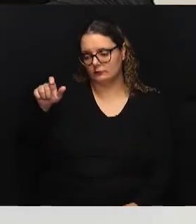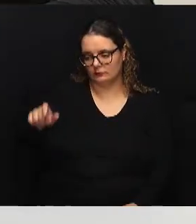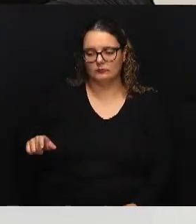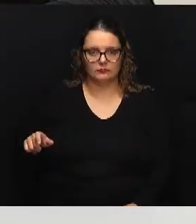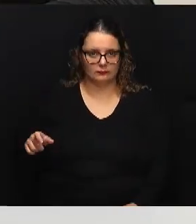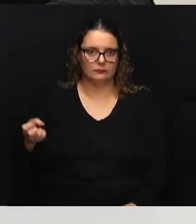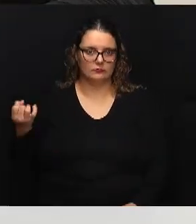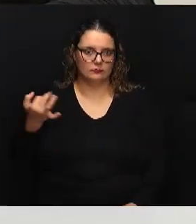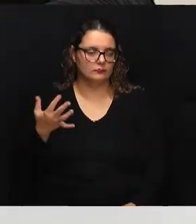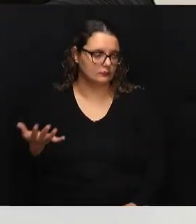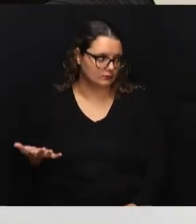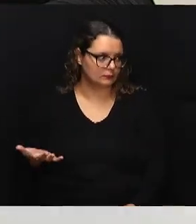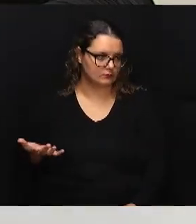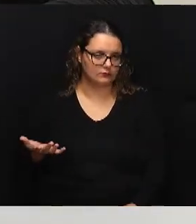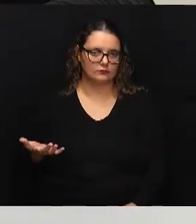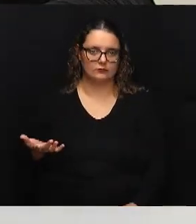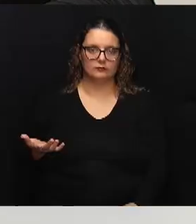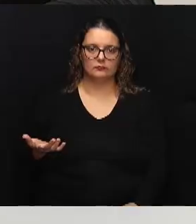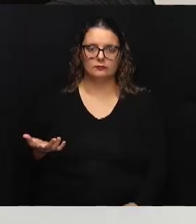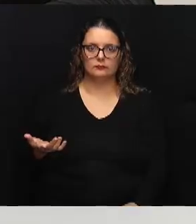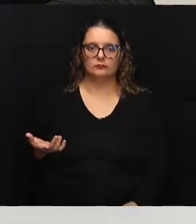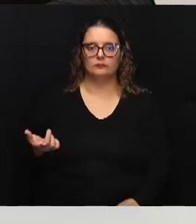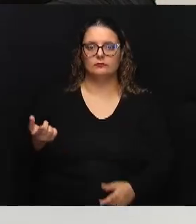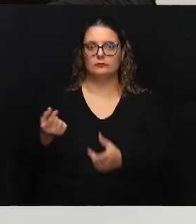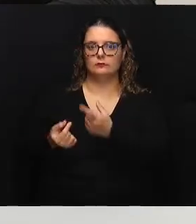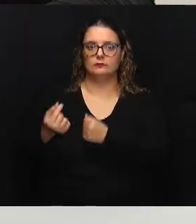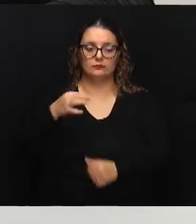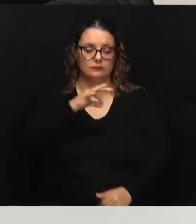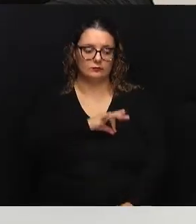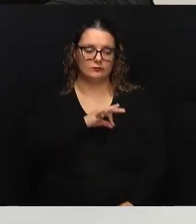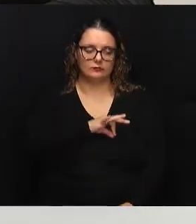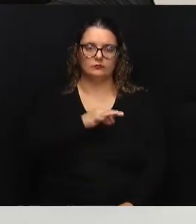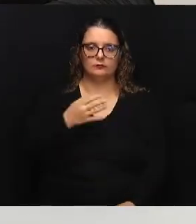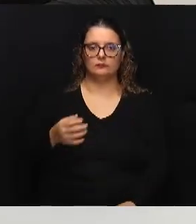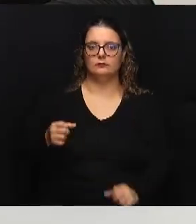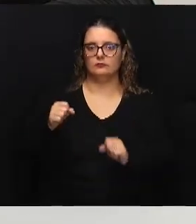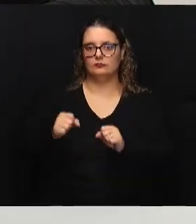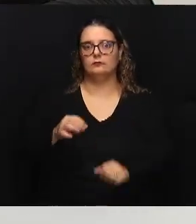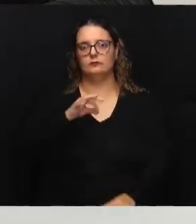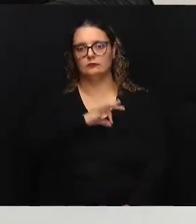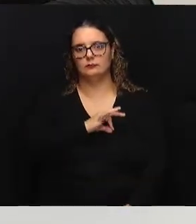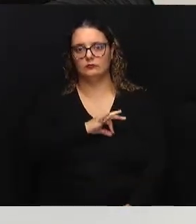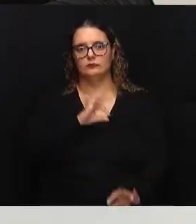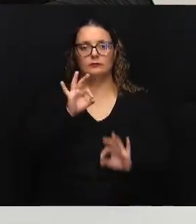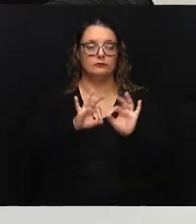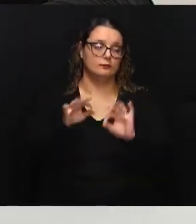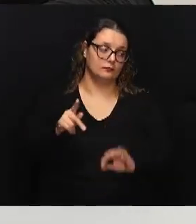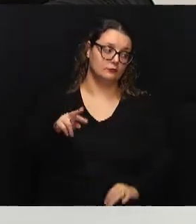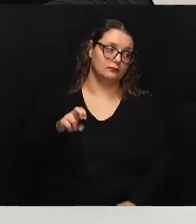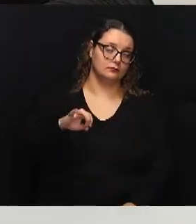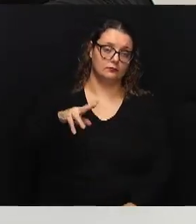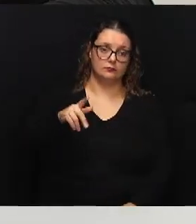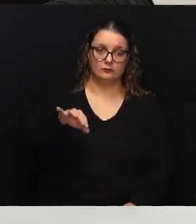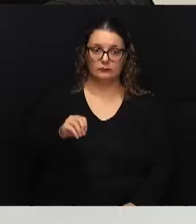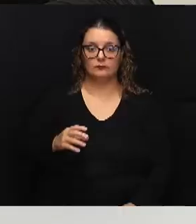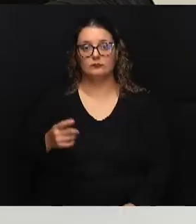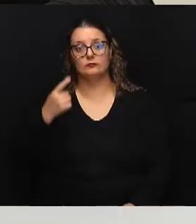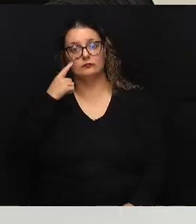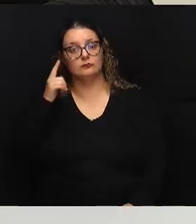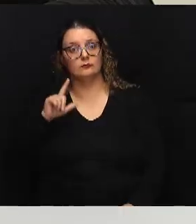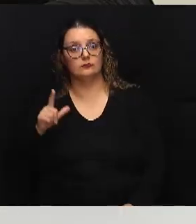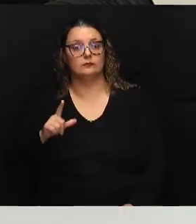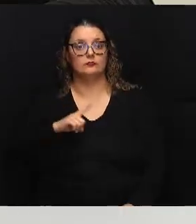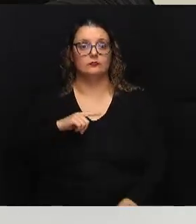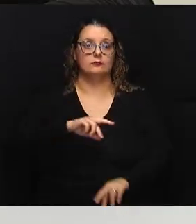quanto você ganha ou quanto você deve ganhar, fazer uma projeção. É óbvio que tem muitos profissionais que